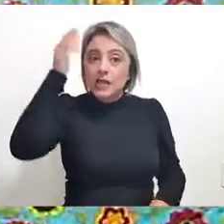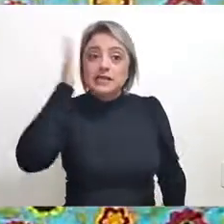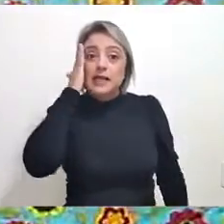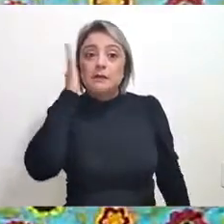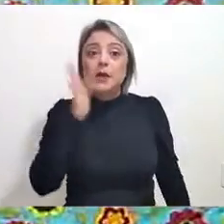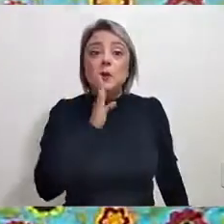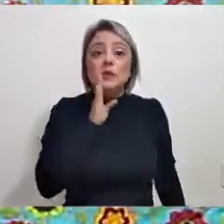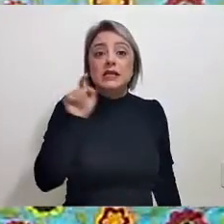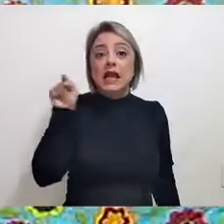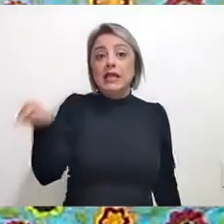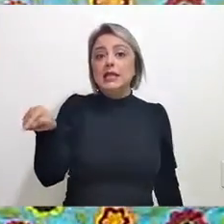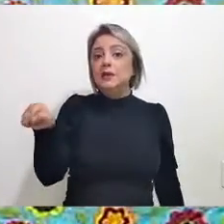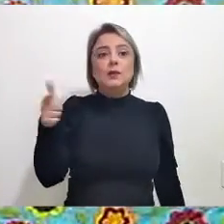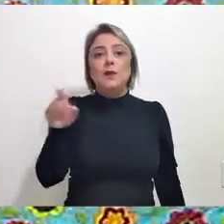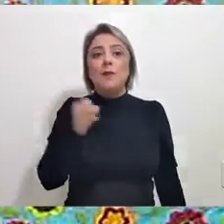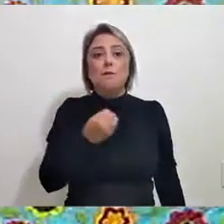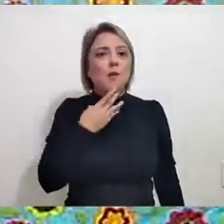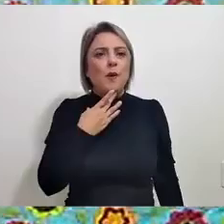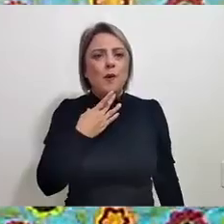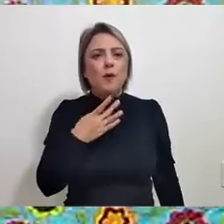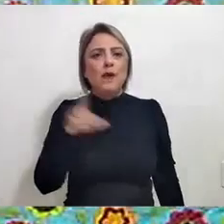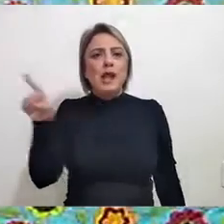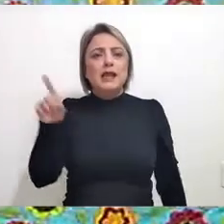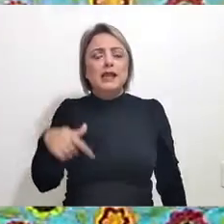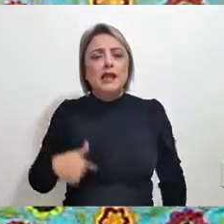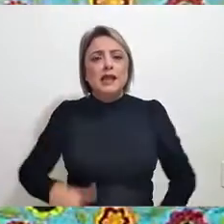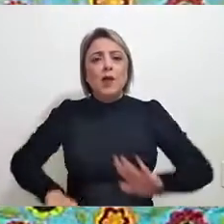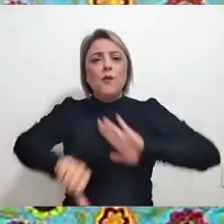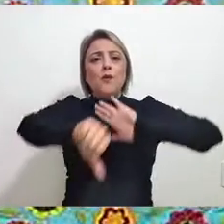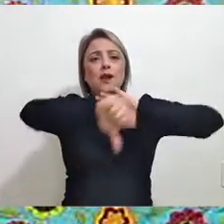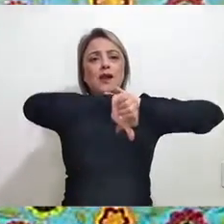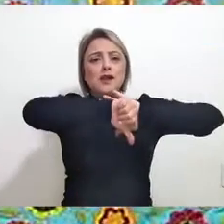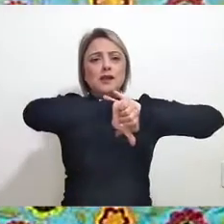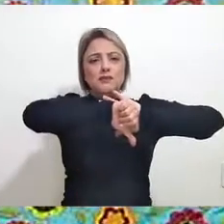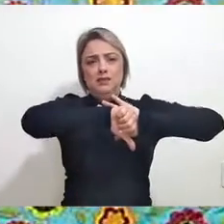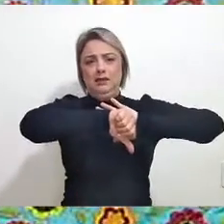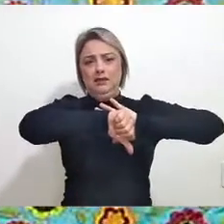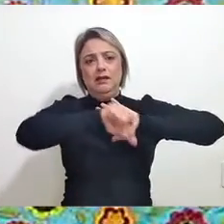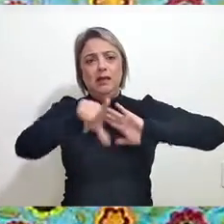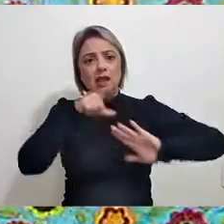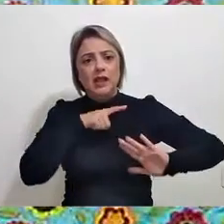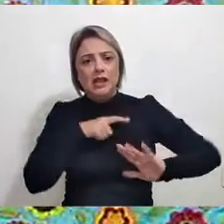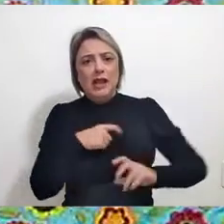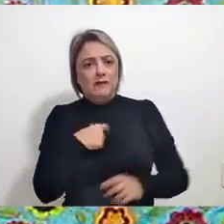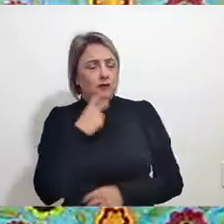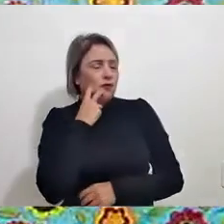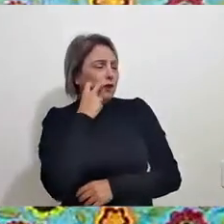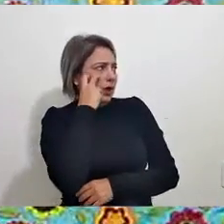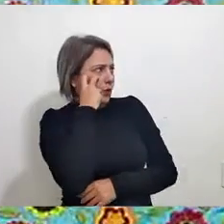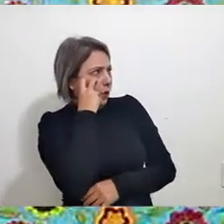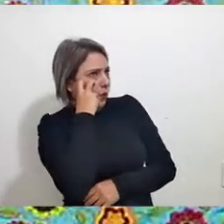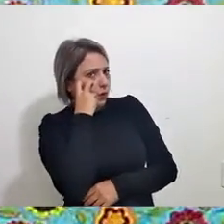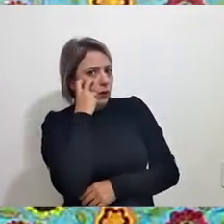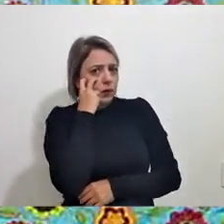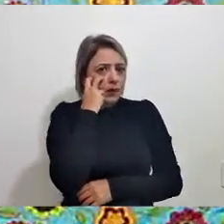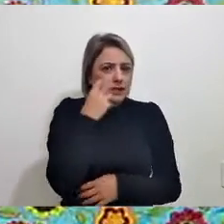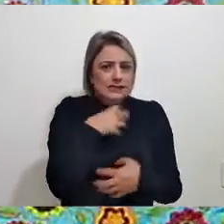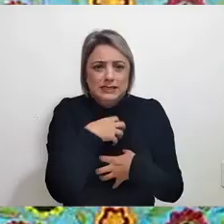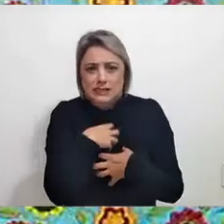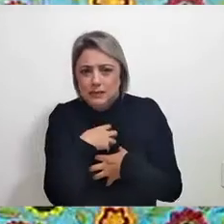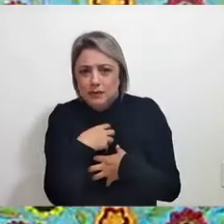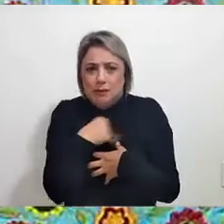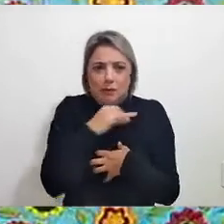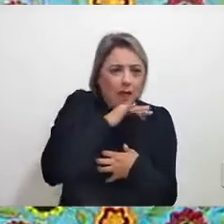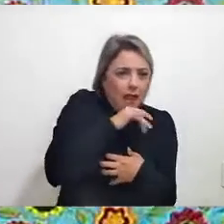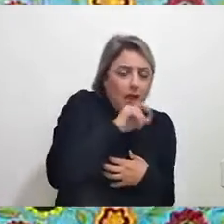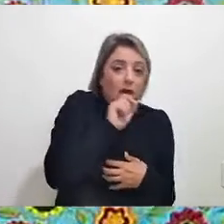todos funcionando, tanto da escola quanto um outro parceiro muito grande, que é da saúde, né, que tem, por lei,